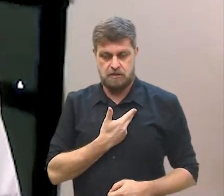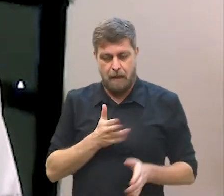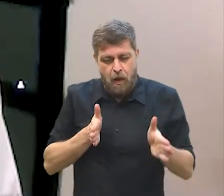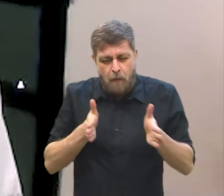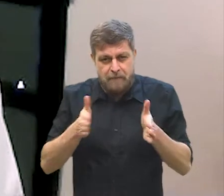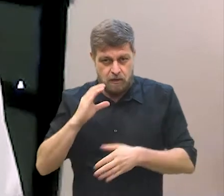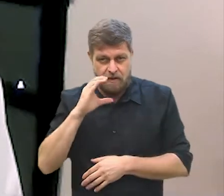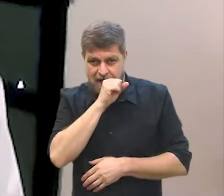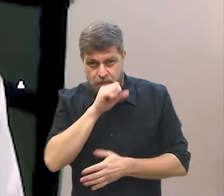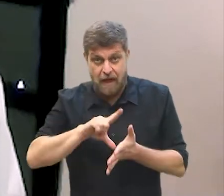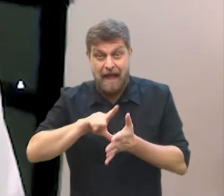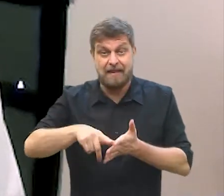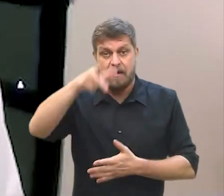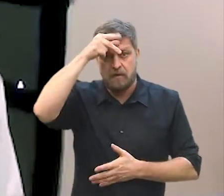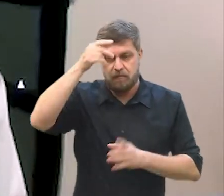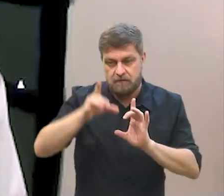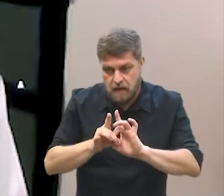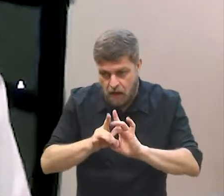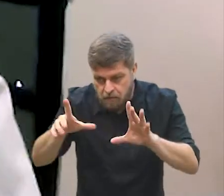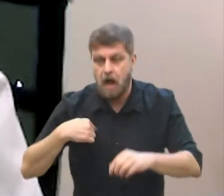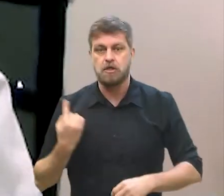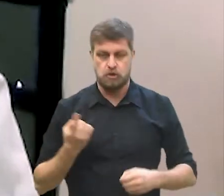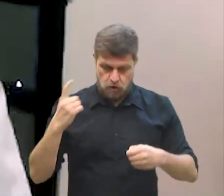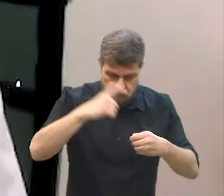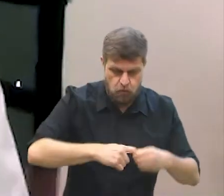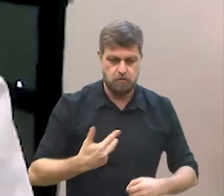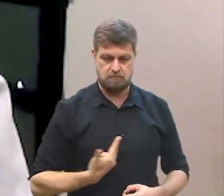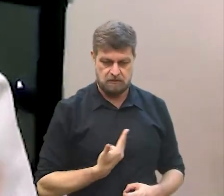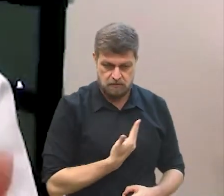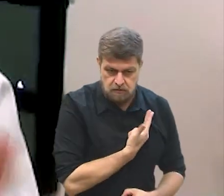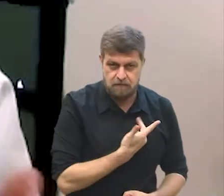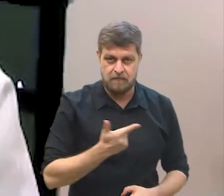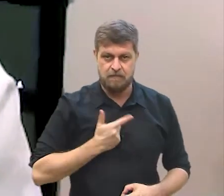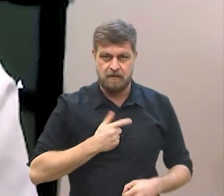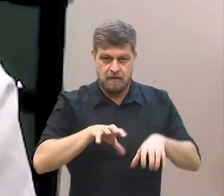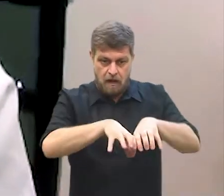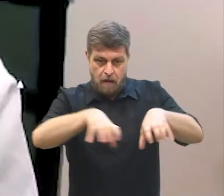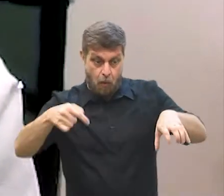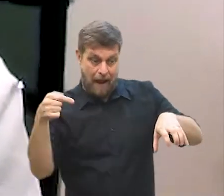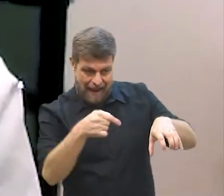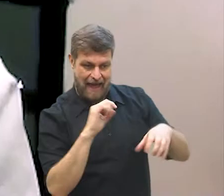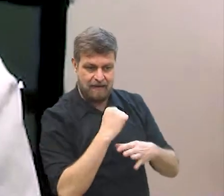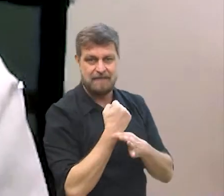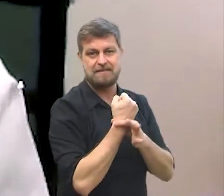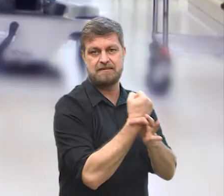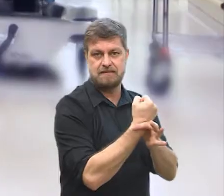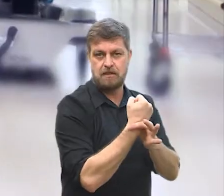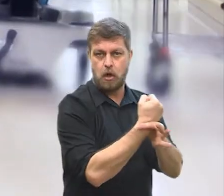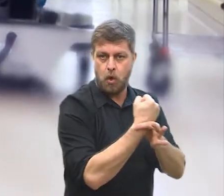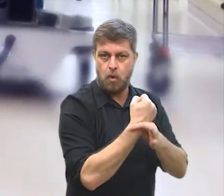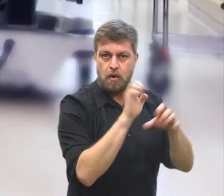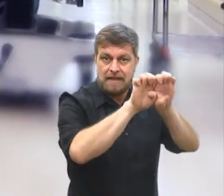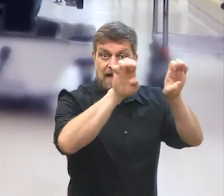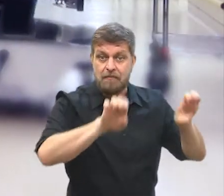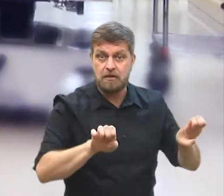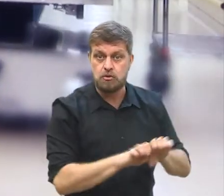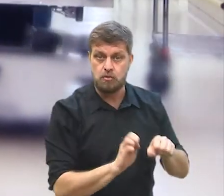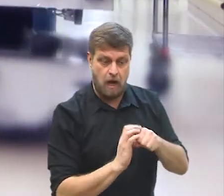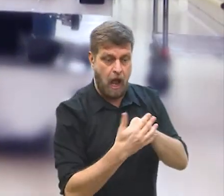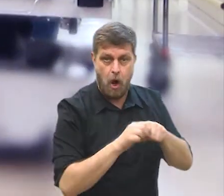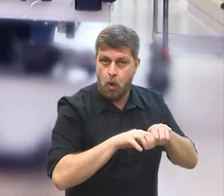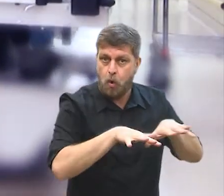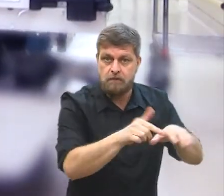verdade, foi um decreto da Prefeitura Municipal, nós respeitamos, como todos os hospitais de Campinas, e suspendemos as eletivas,